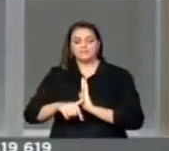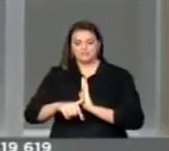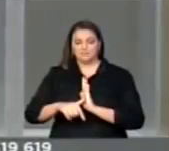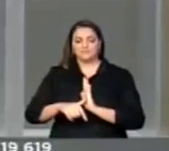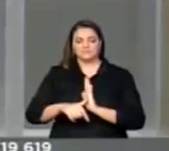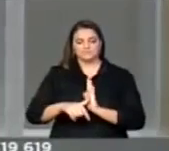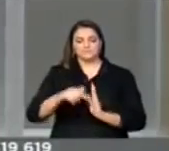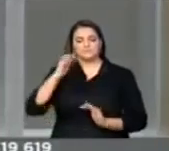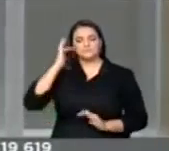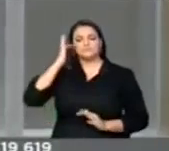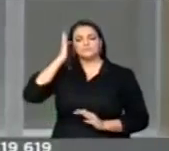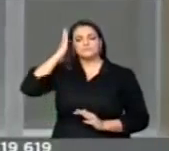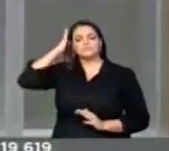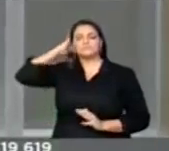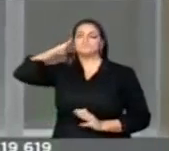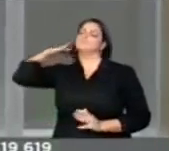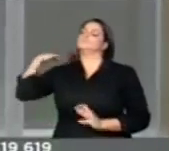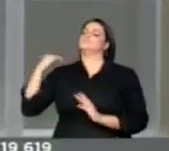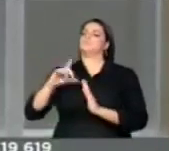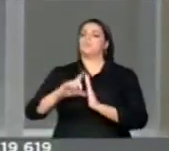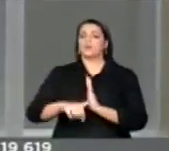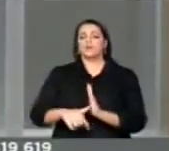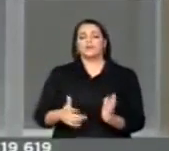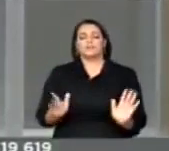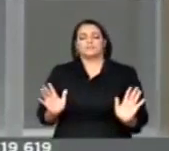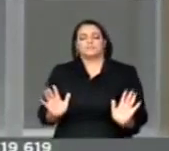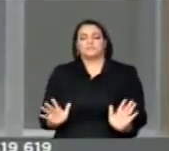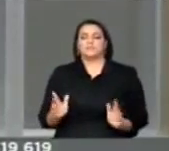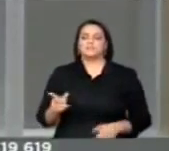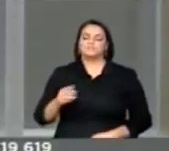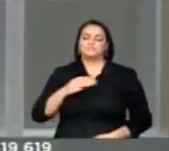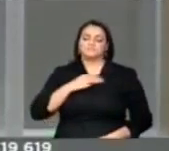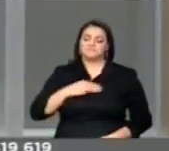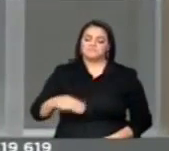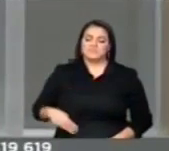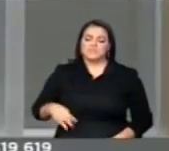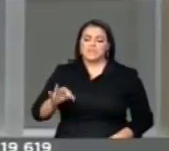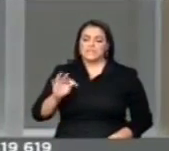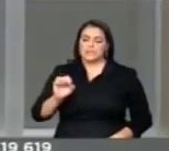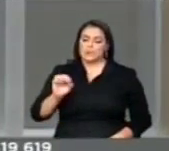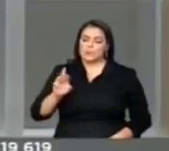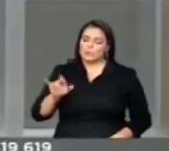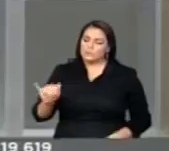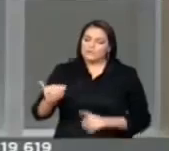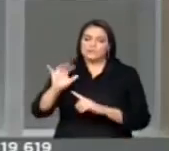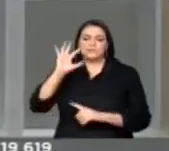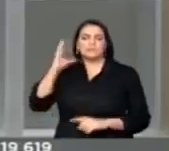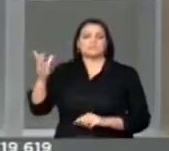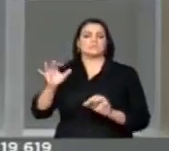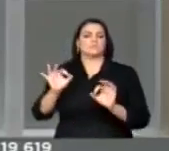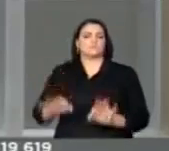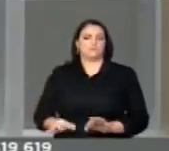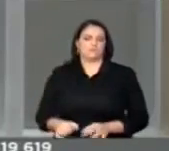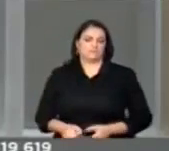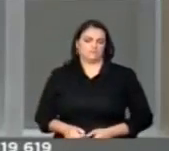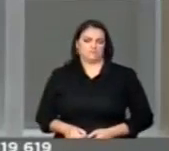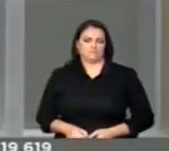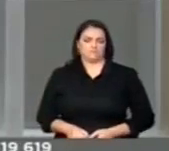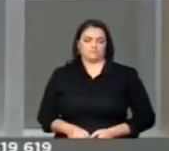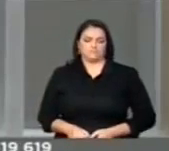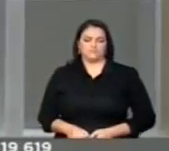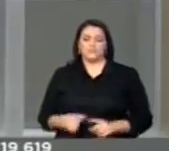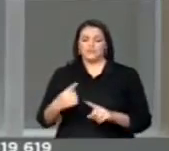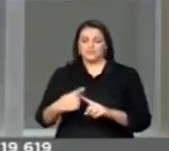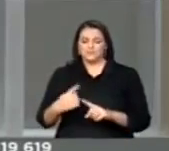decisão do ministro Teori Zavascki, mas correta. Há